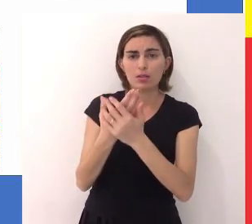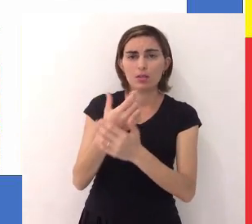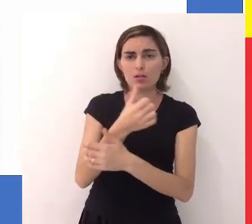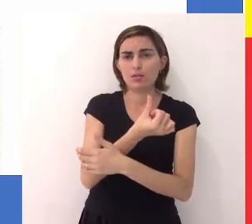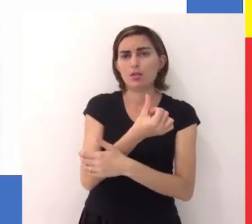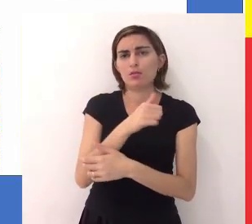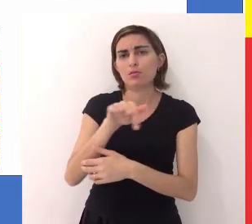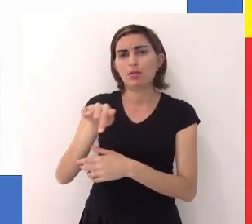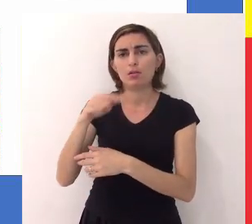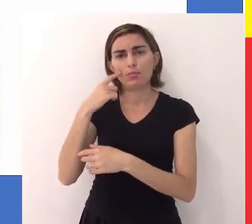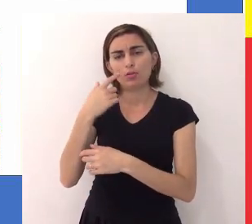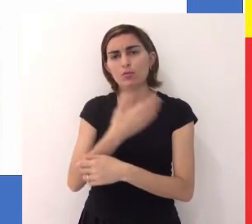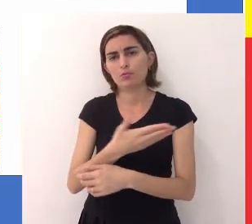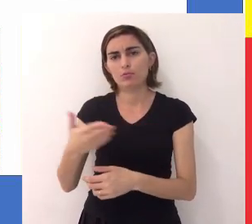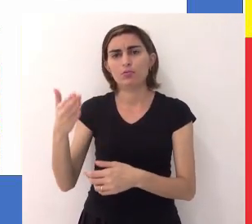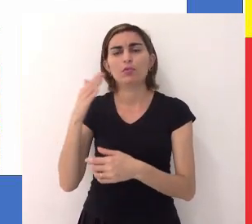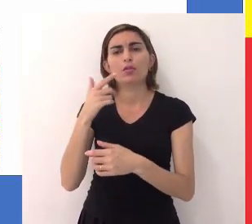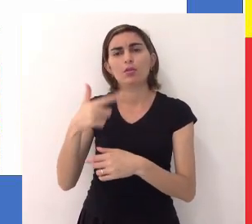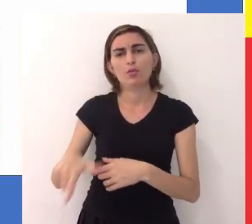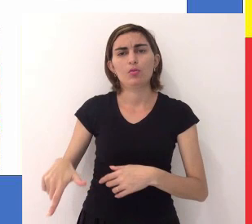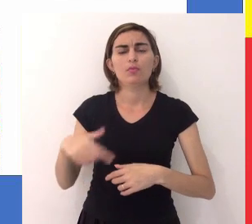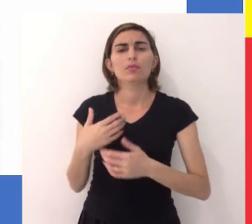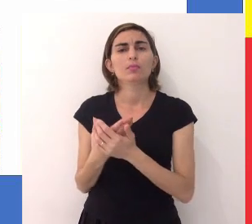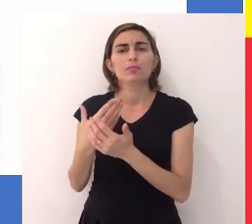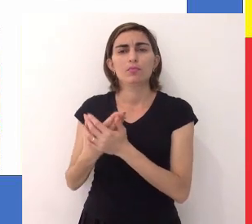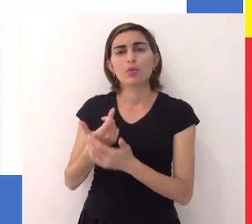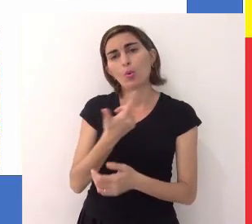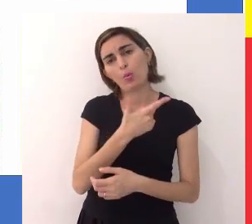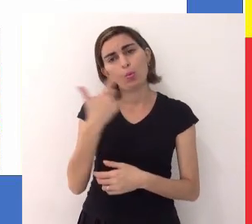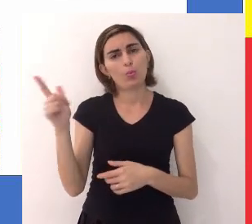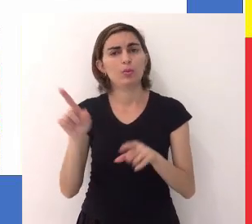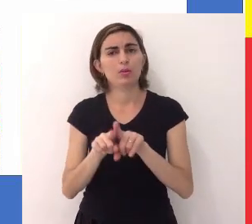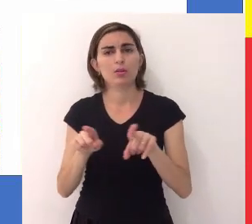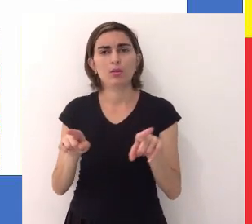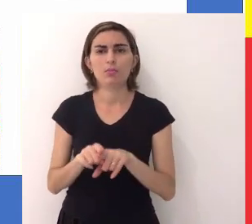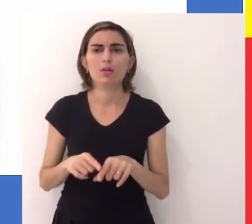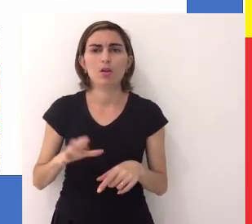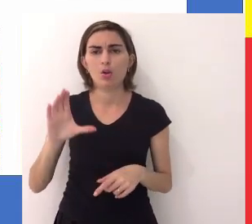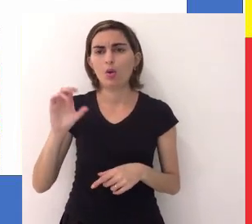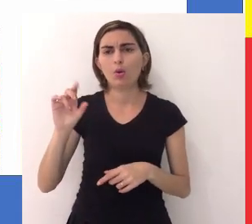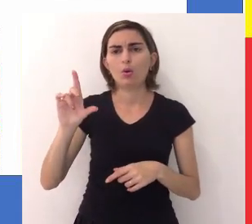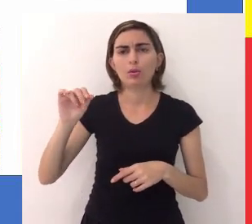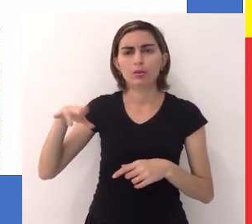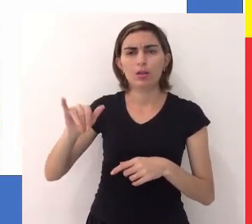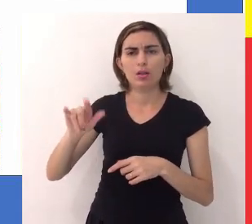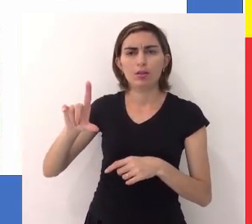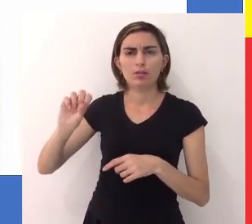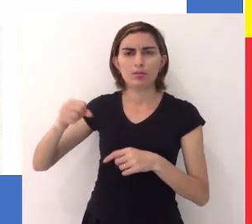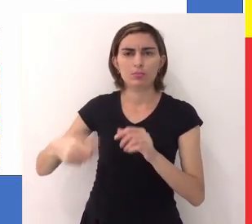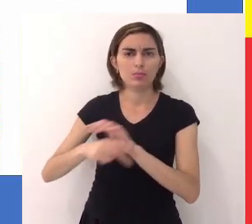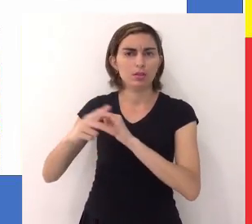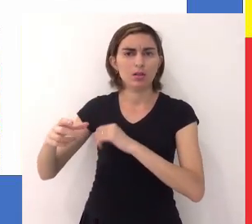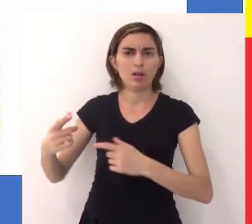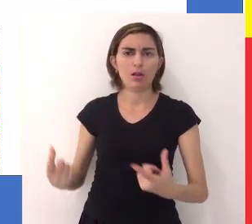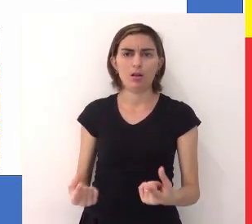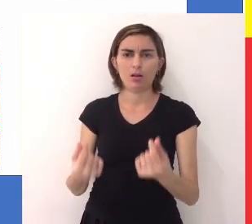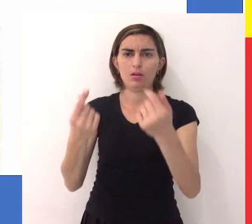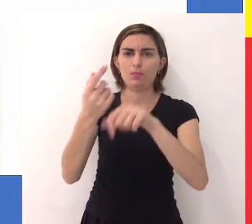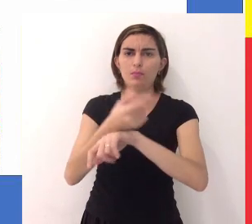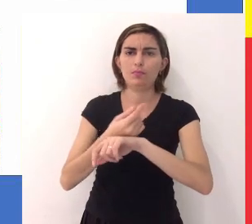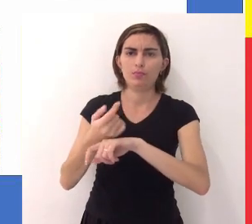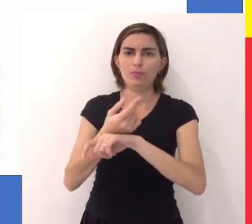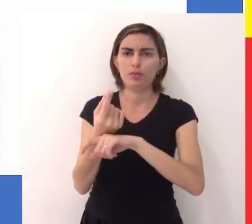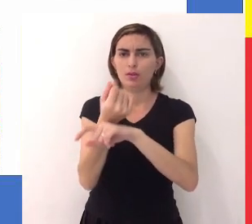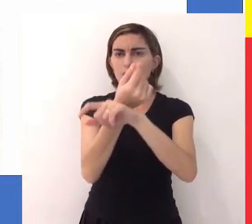7, tá? Vocês podem acompanhar, podem ver novamente, tá? Ou também, o colonialismo faz parte do capitalismo comercial,